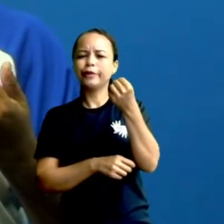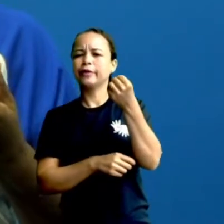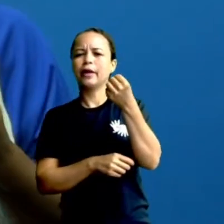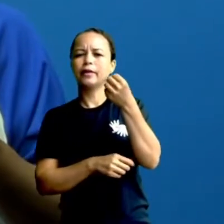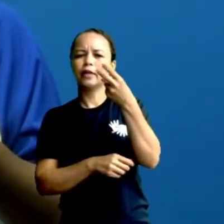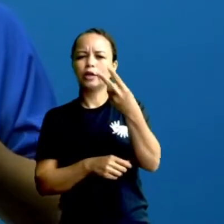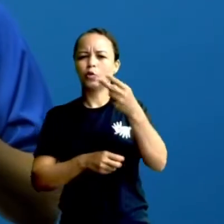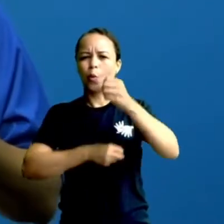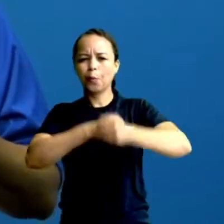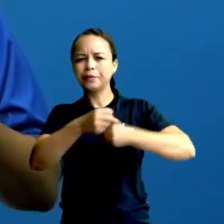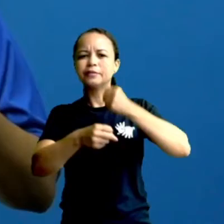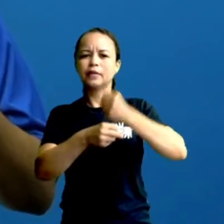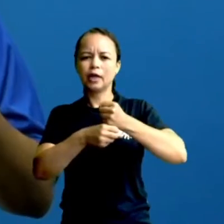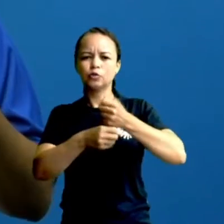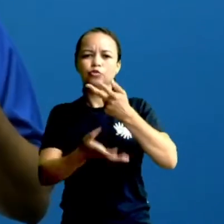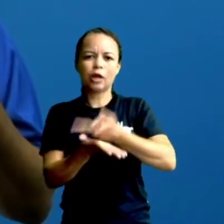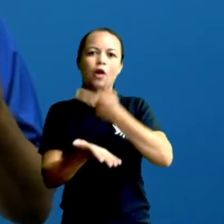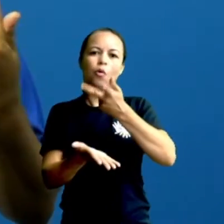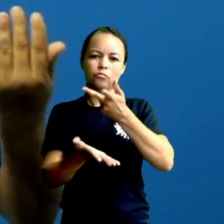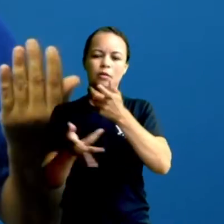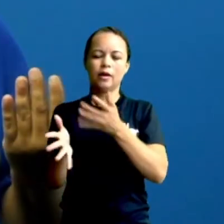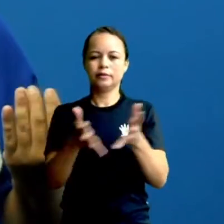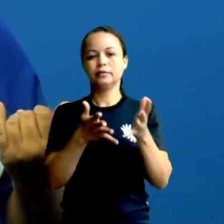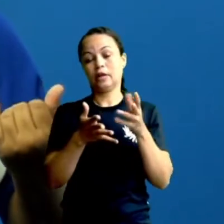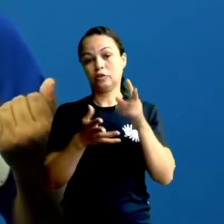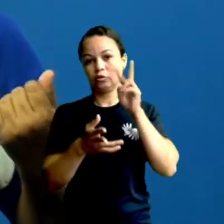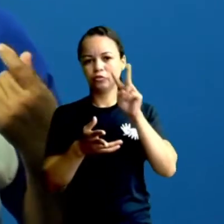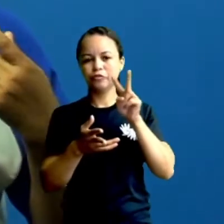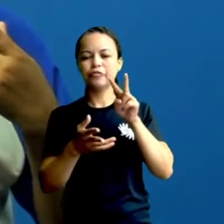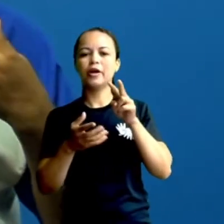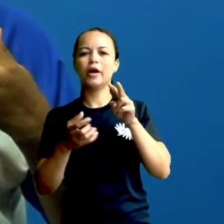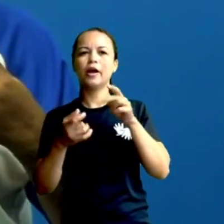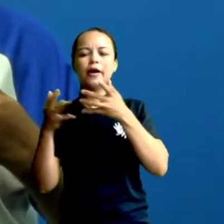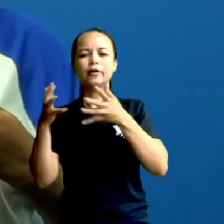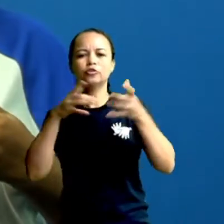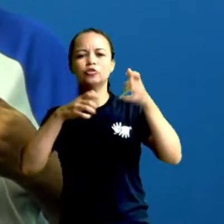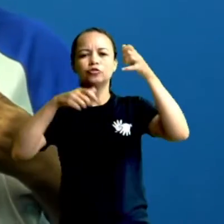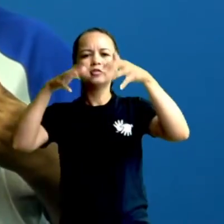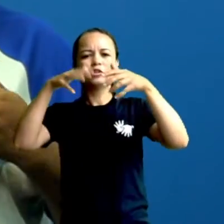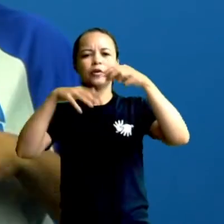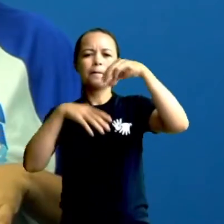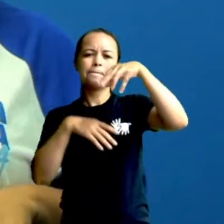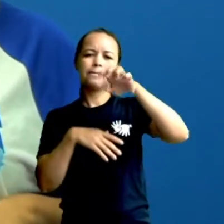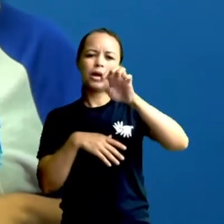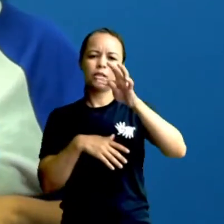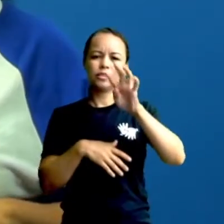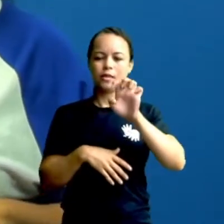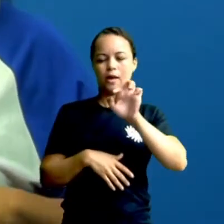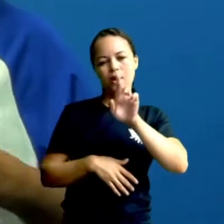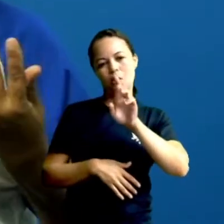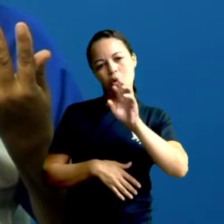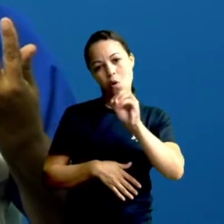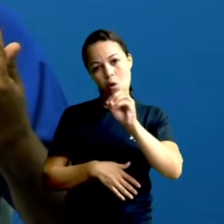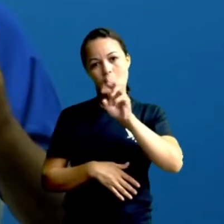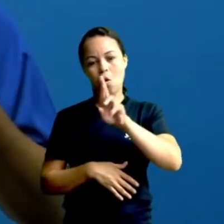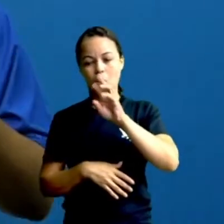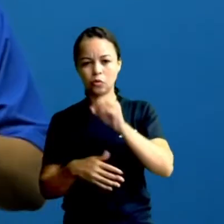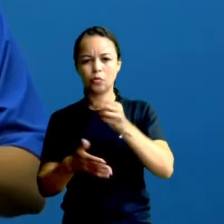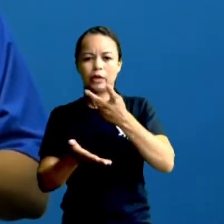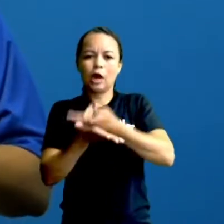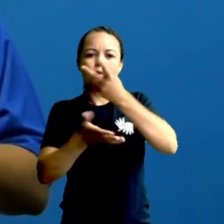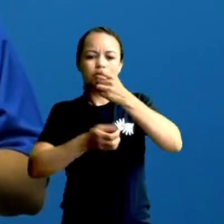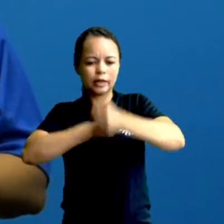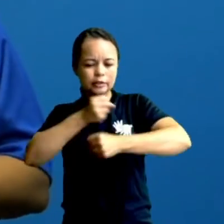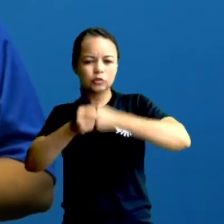como a gente vai ver chuvas de meteoros, né, que acontecem todo ano. Também